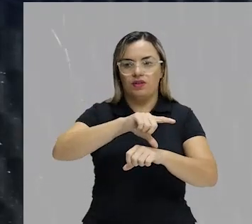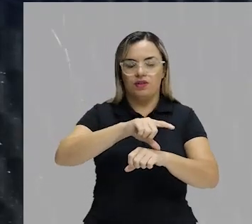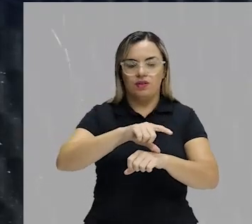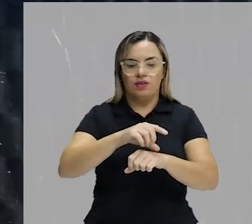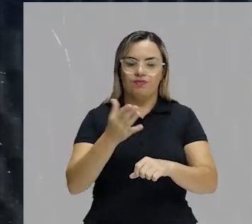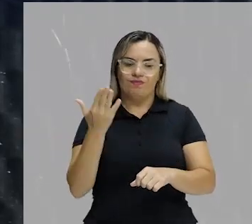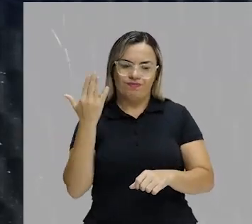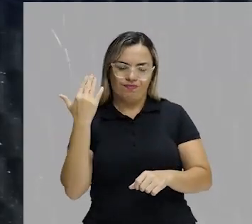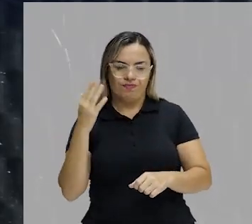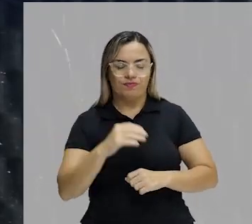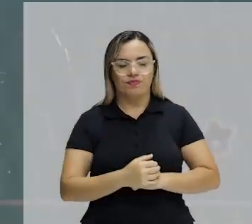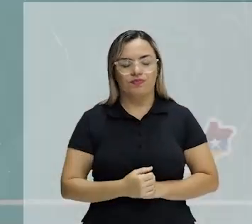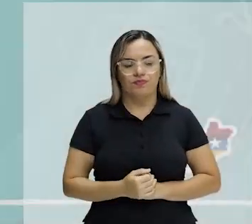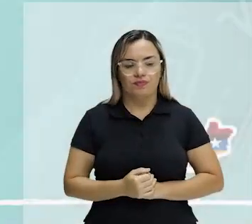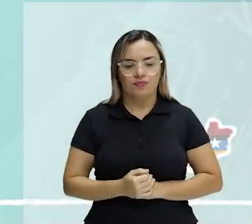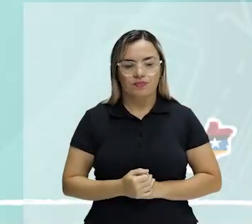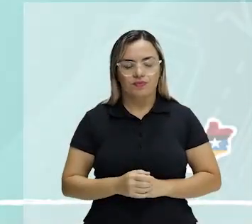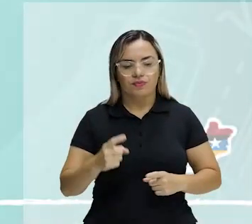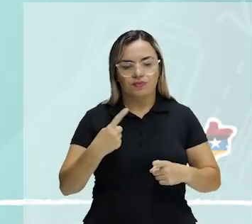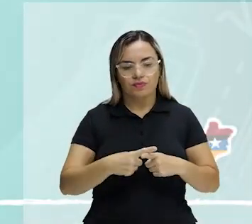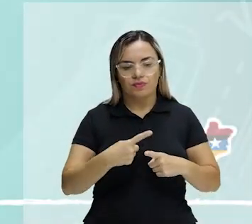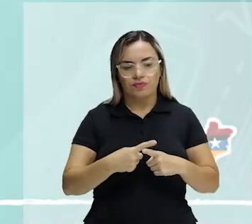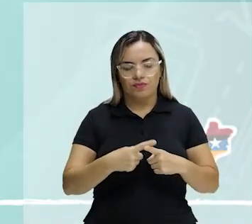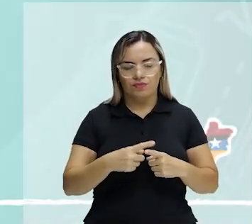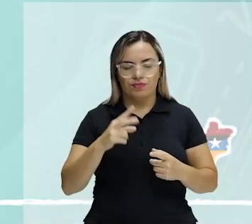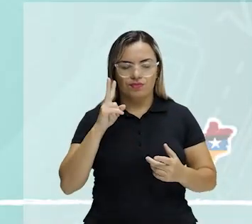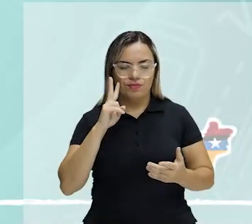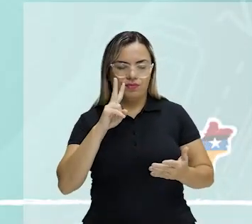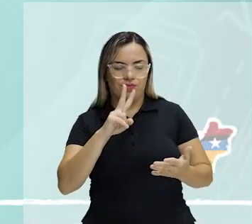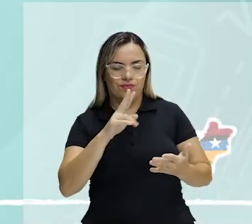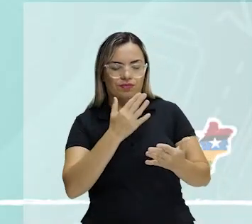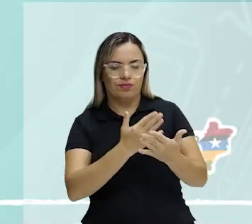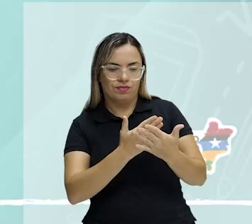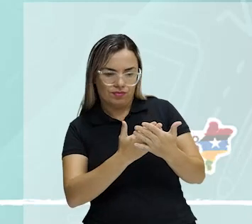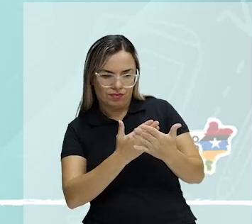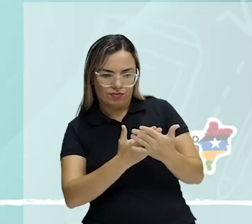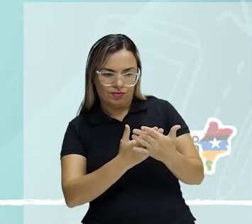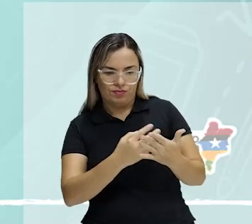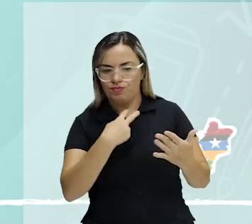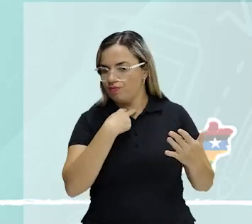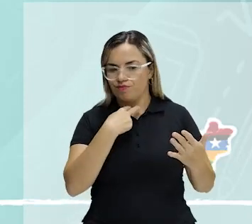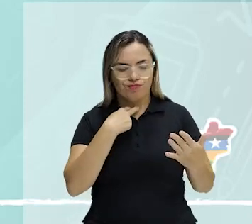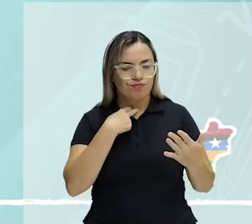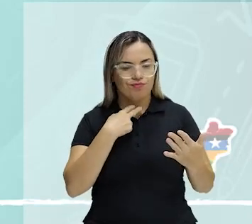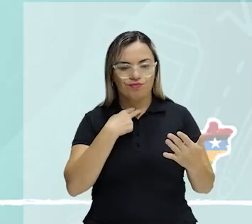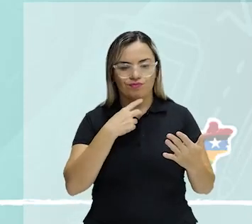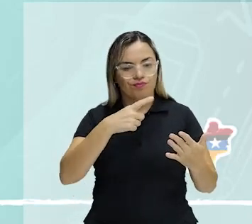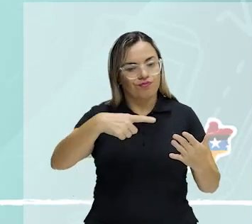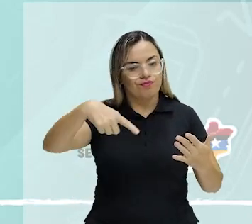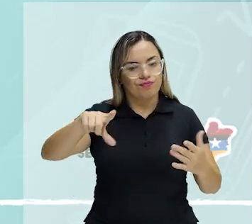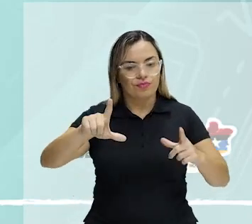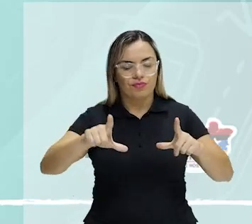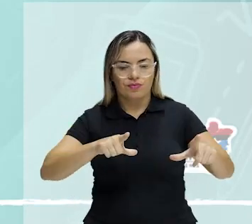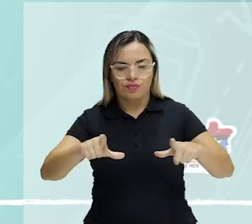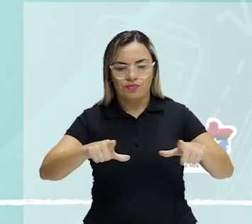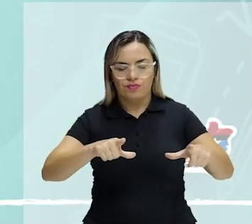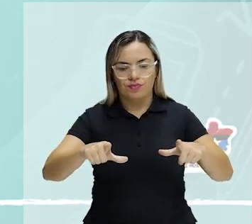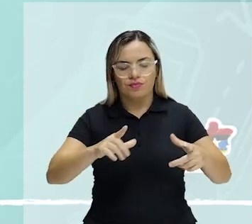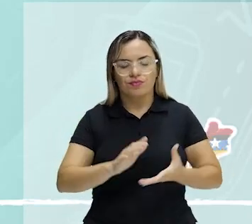quadro anterior, por quê? Observa bem assim, ó. Não pude comparecer ao trabalho. Se alguém disser para